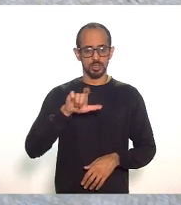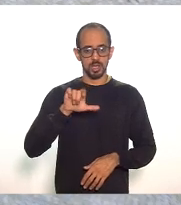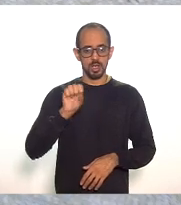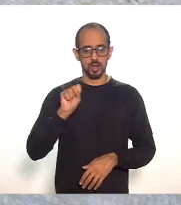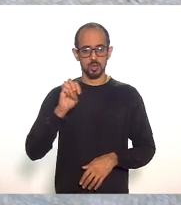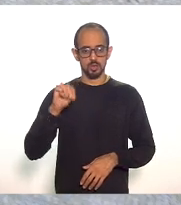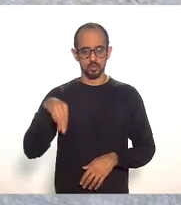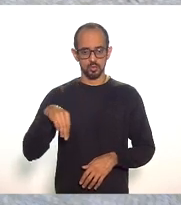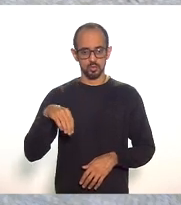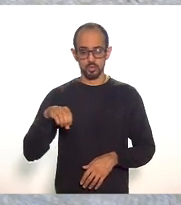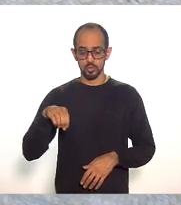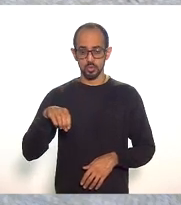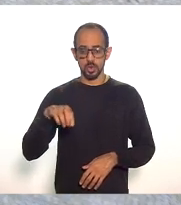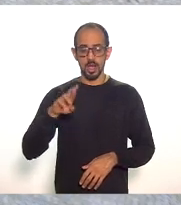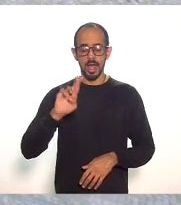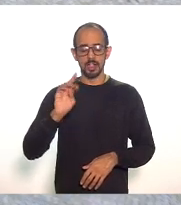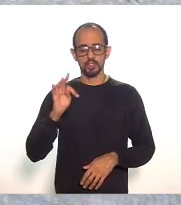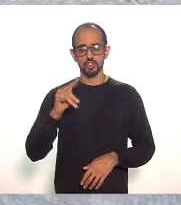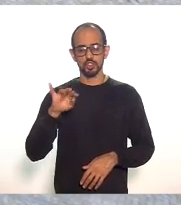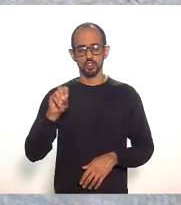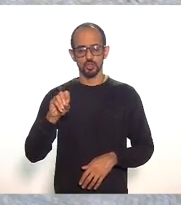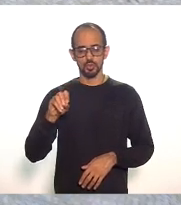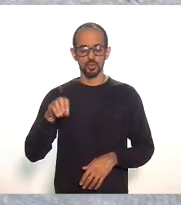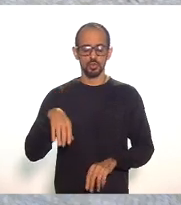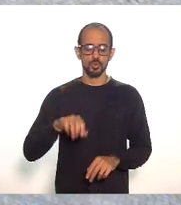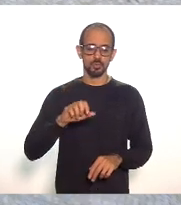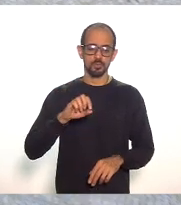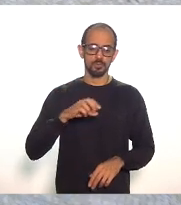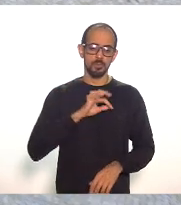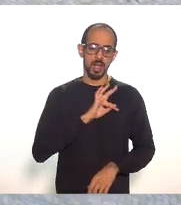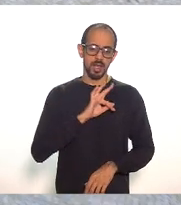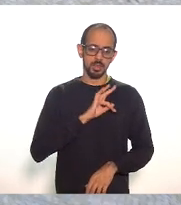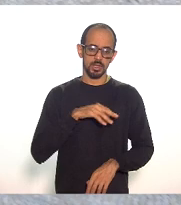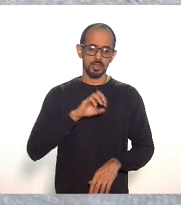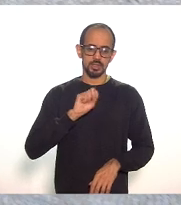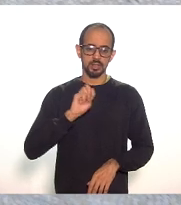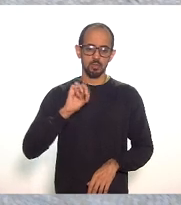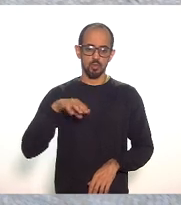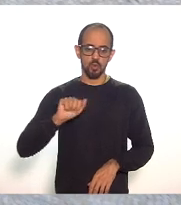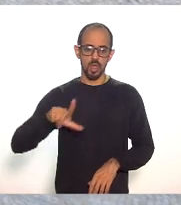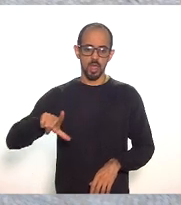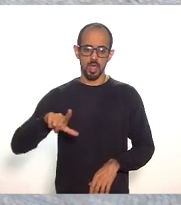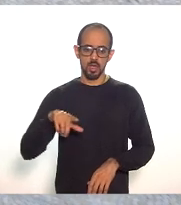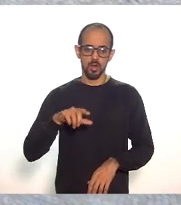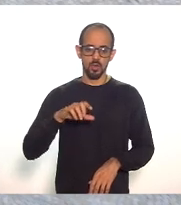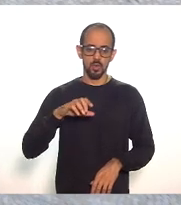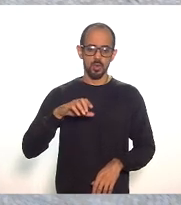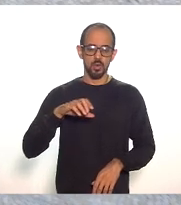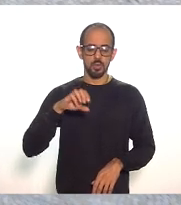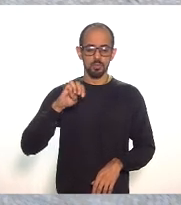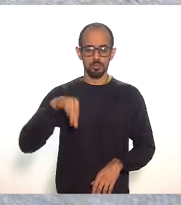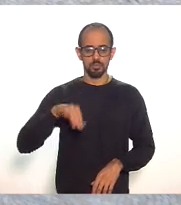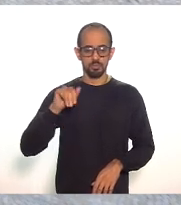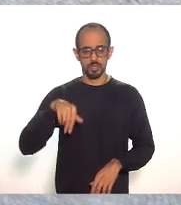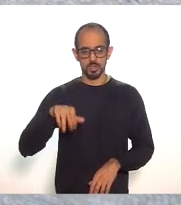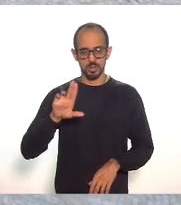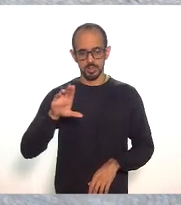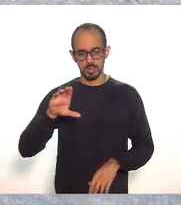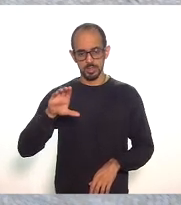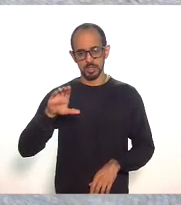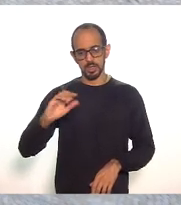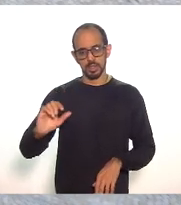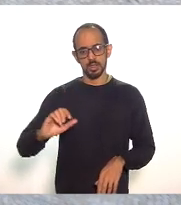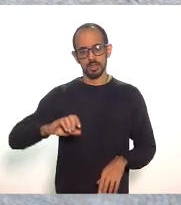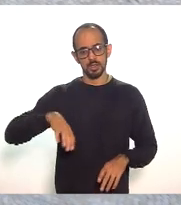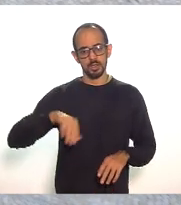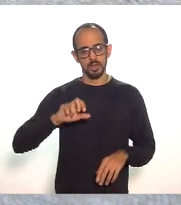Célia Jordão, Giovanni Ratinho, Marta Rocha, Samuel Malafaia, Carlos Mink, Zeidan, o Valdeci